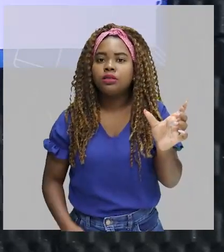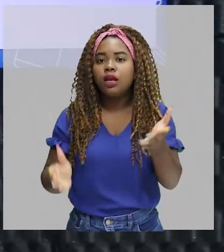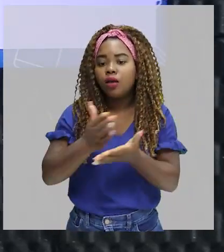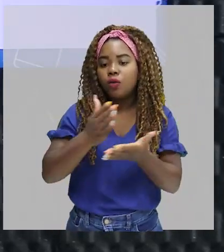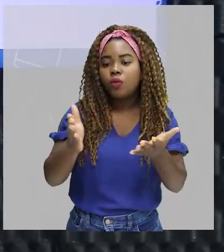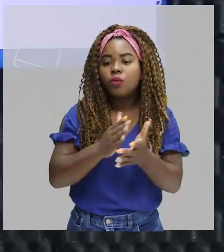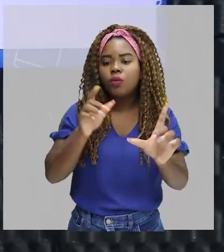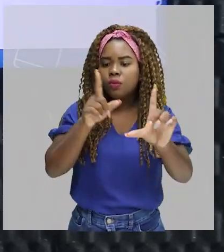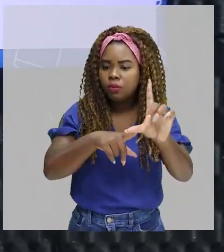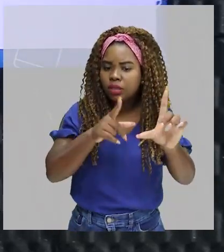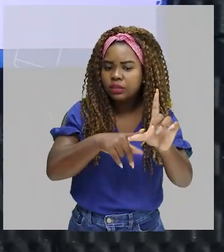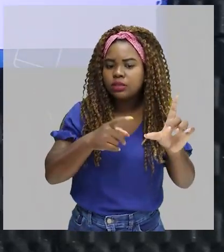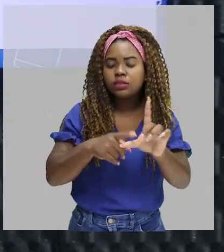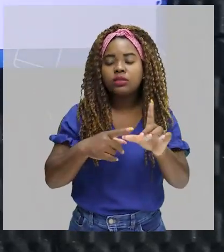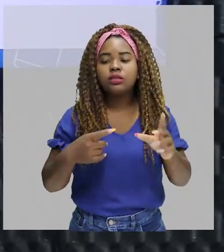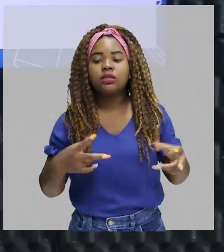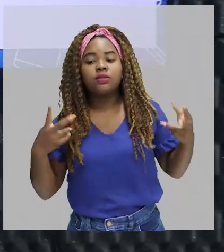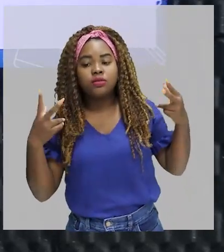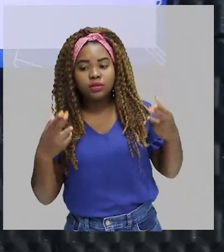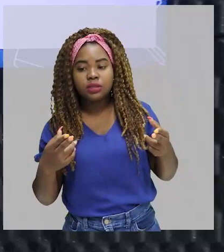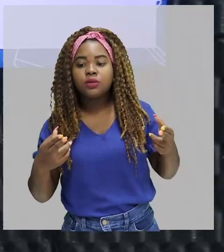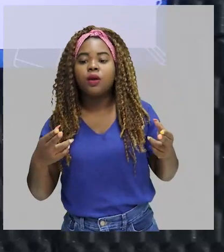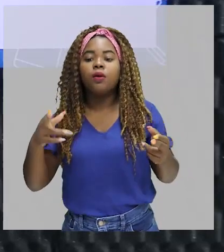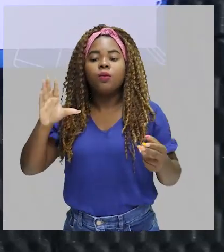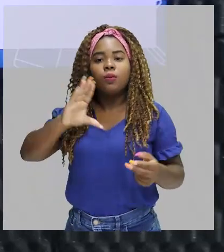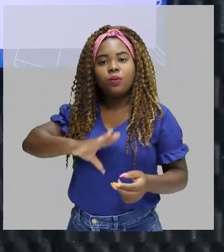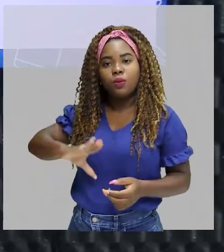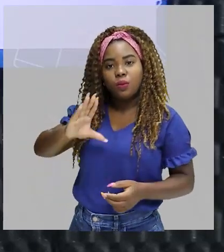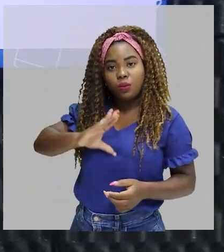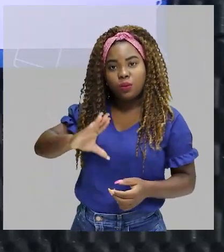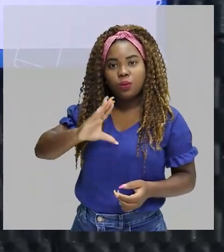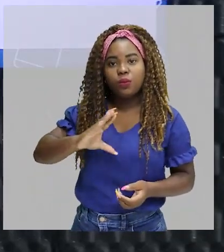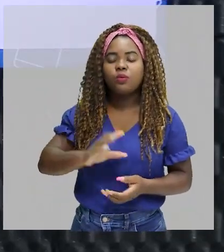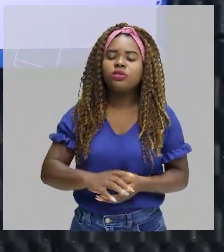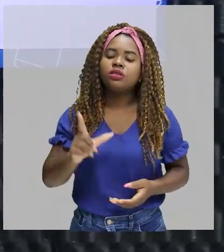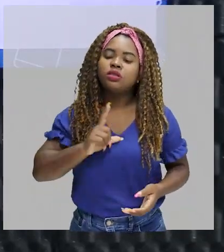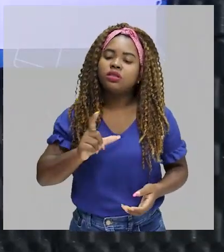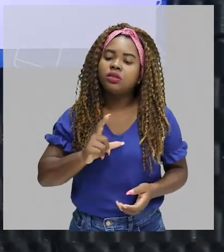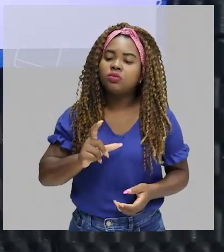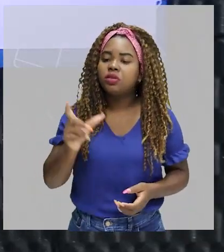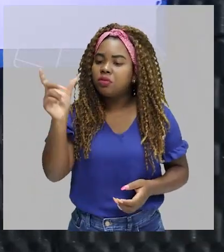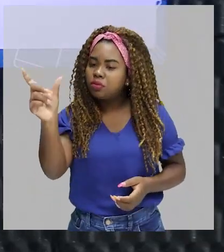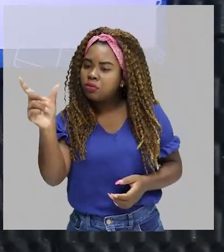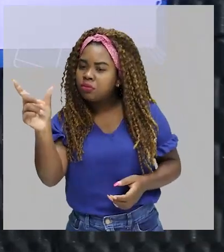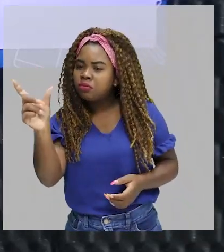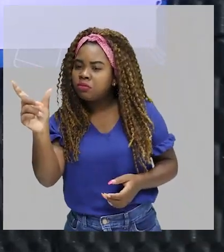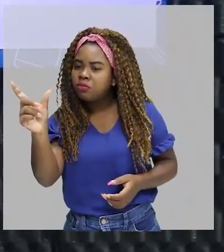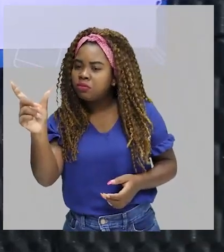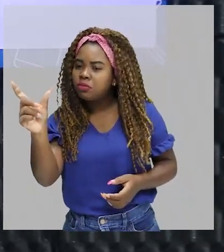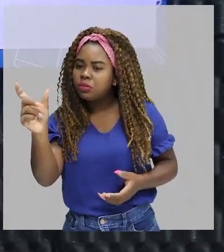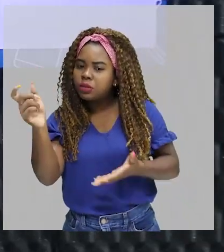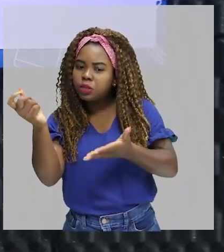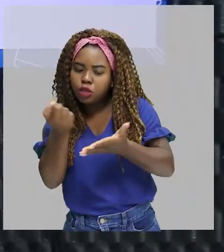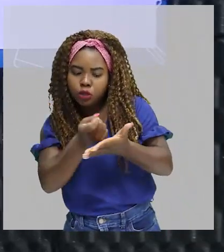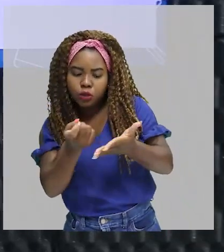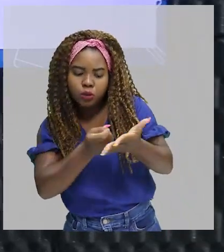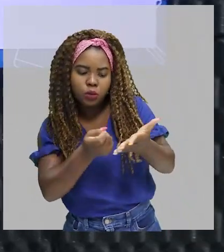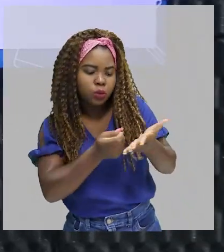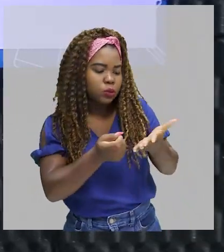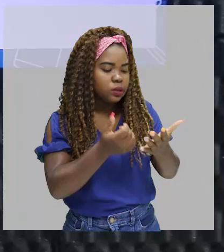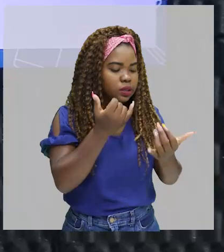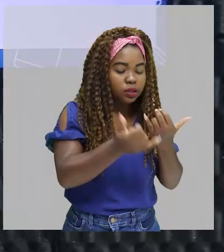letras, semelhantes à língua portuguesa. Então, você tem uma mesma palavra escrita de um jeito idêntico ou